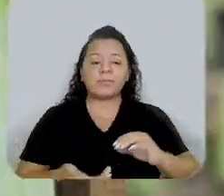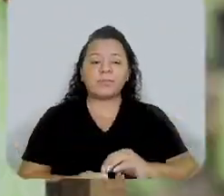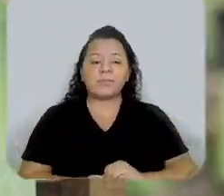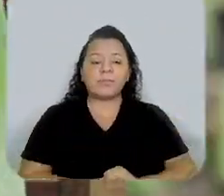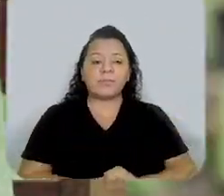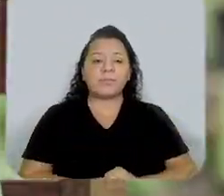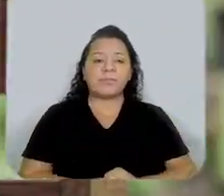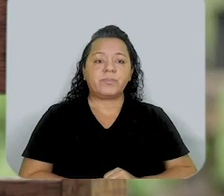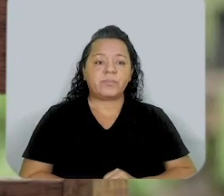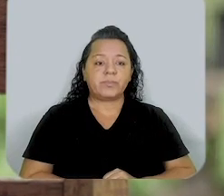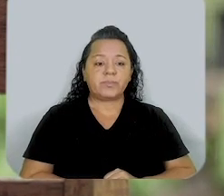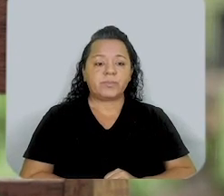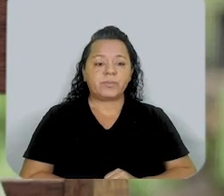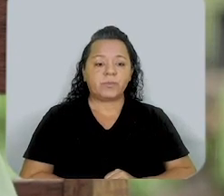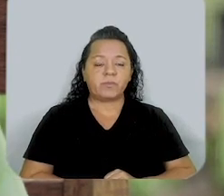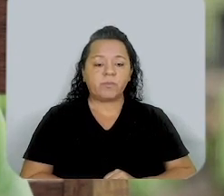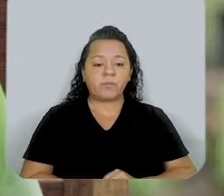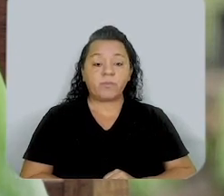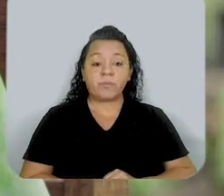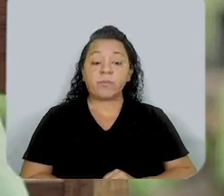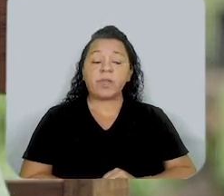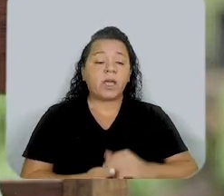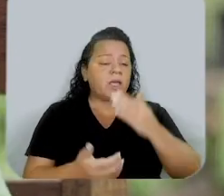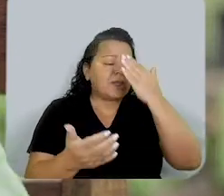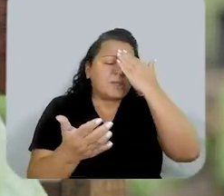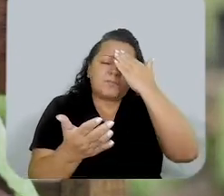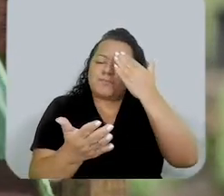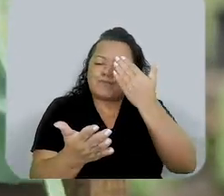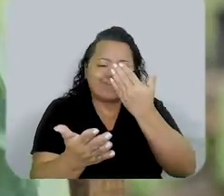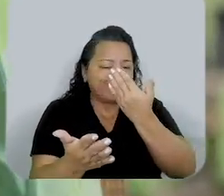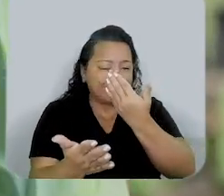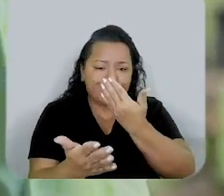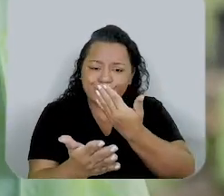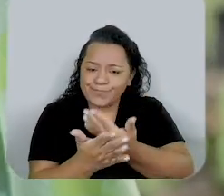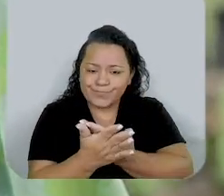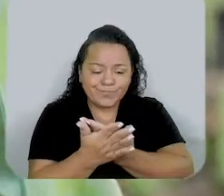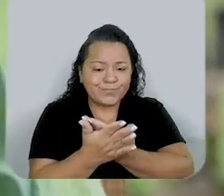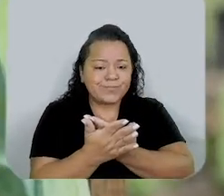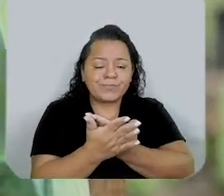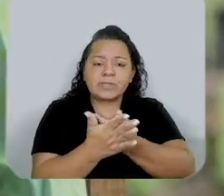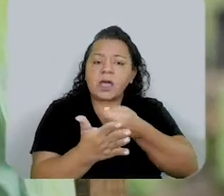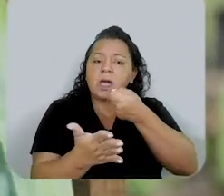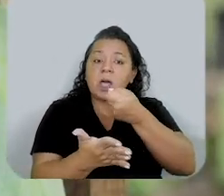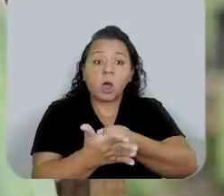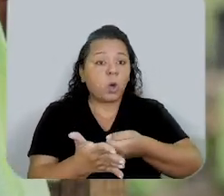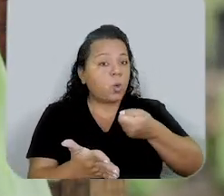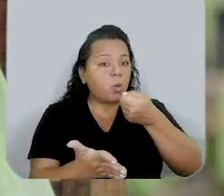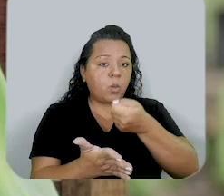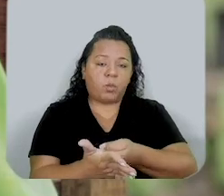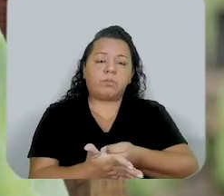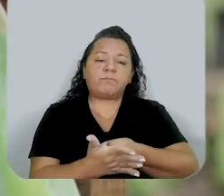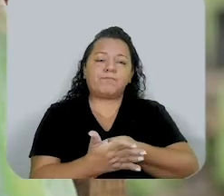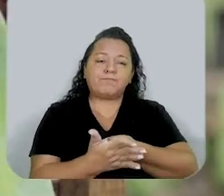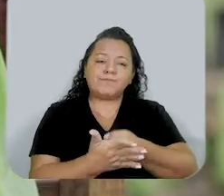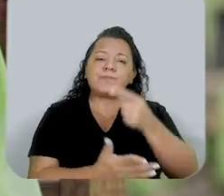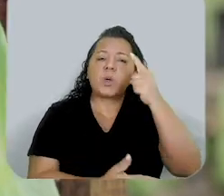Olha, eu não acredito que seja uma cobrança, né? Eu acho que é mais consequência do ser humano. Eu